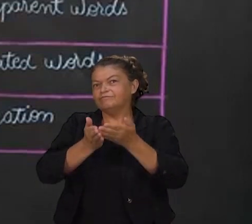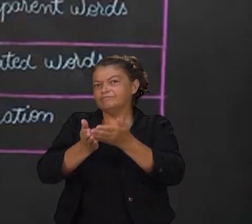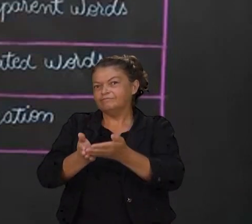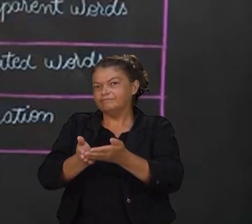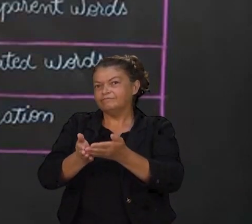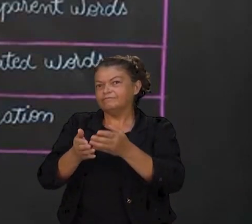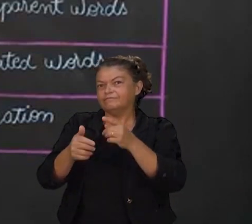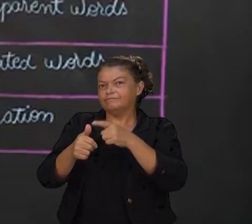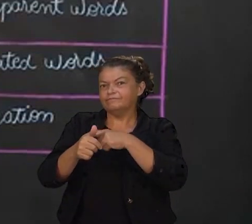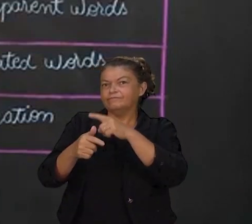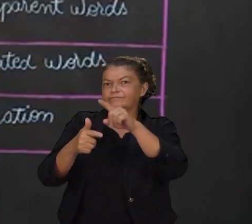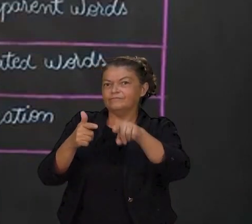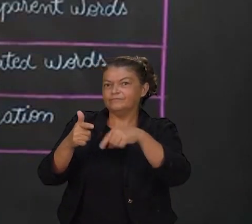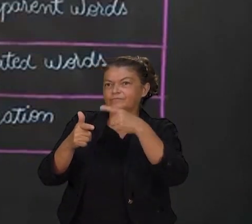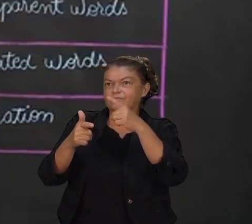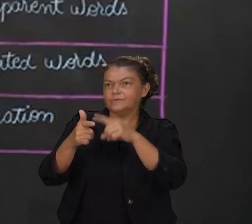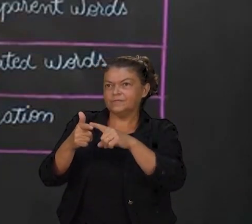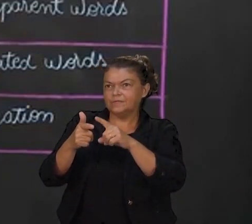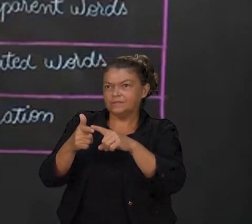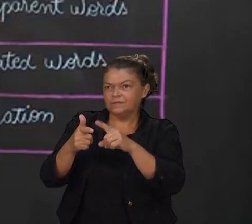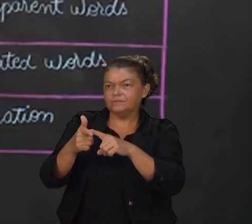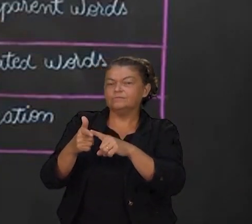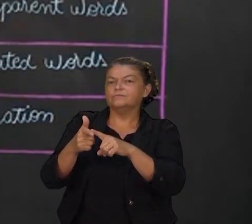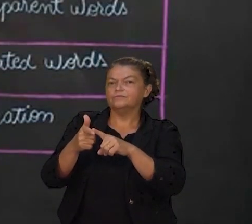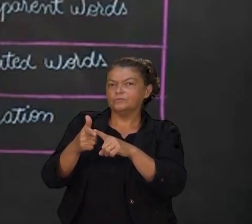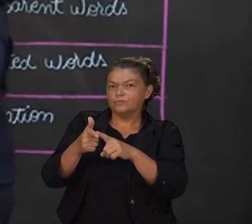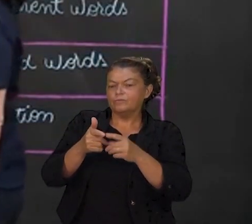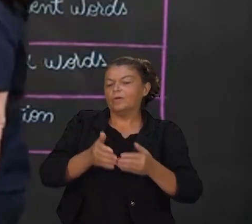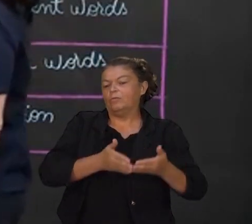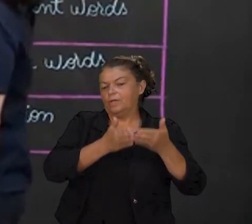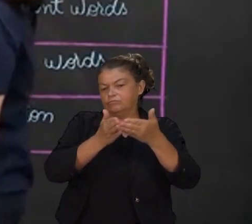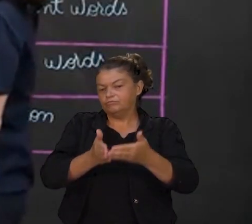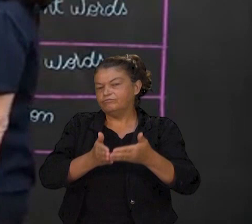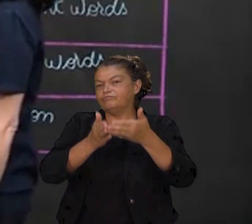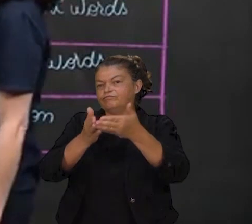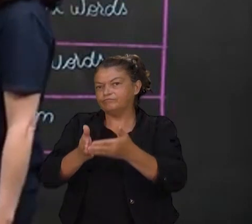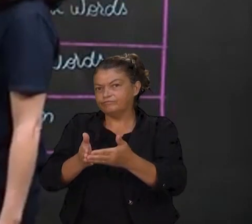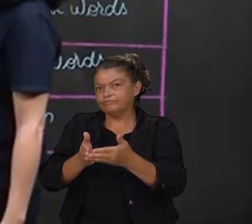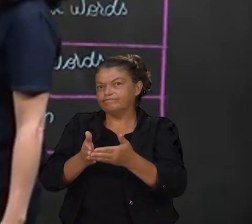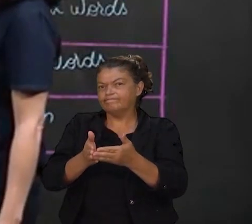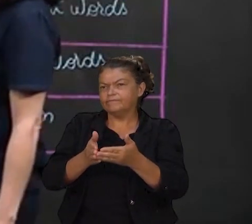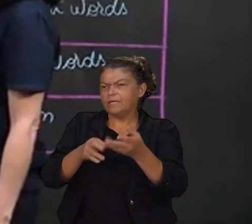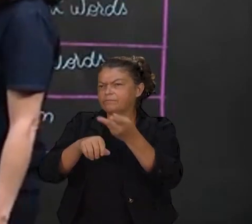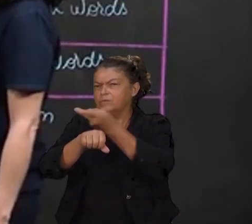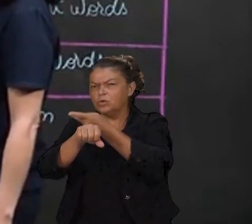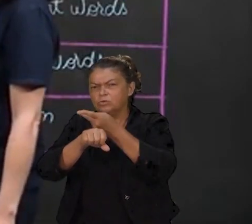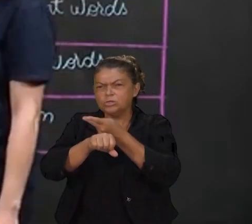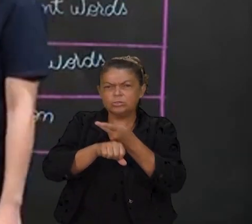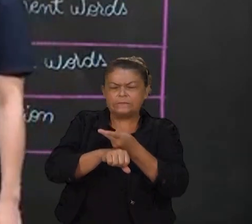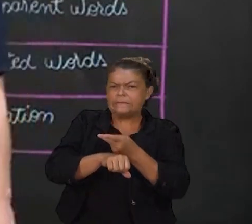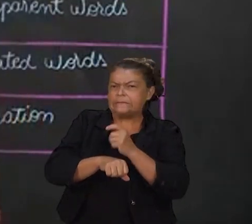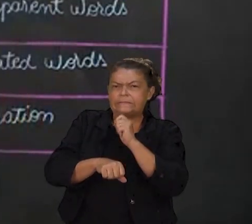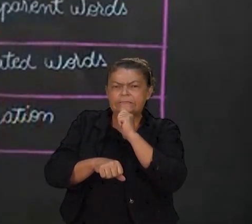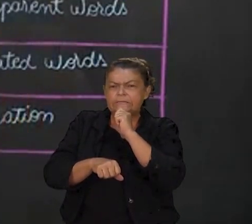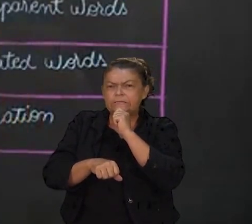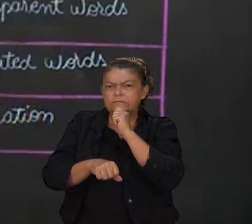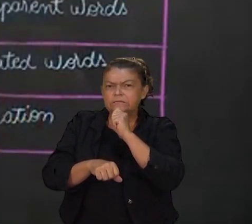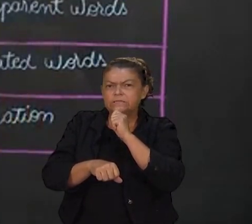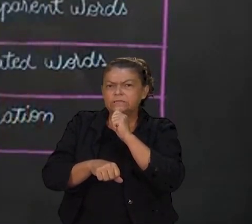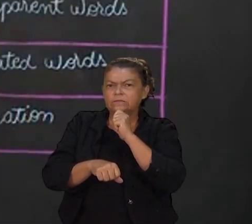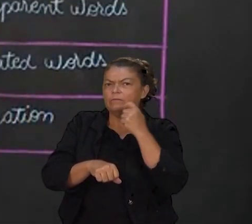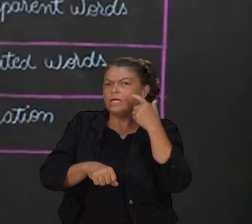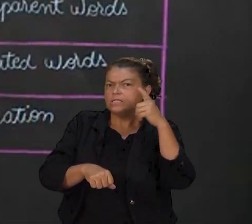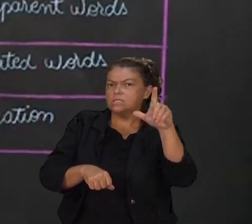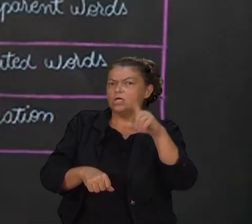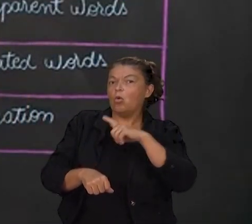tenho também Titanic aqui de novo. Deixa eu ver se eu tenho novamente. Não, ele não me aparece. Mas eu tenho que